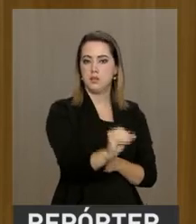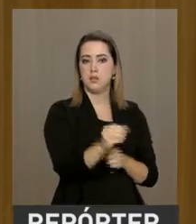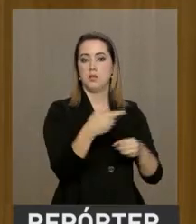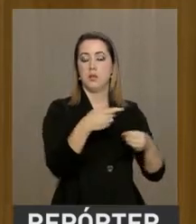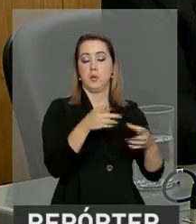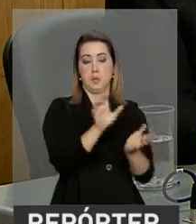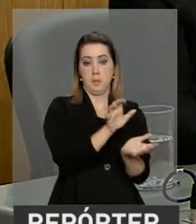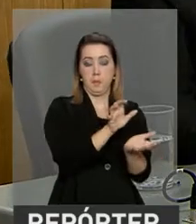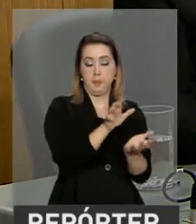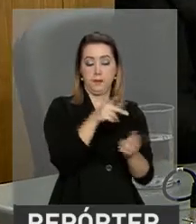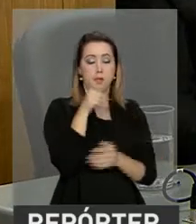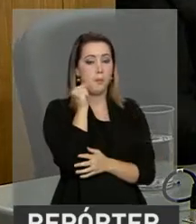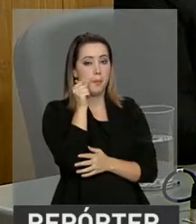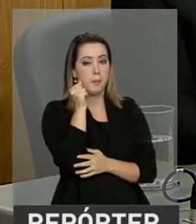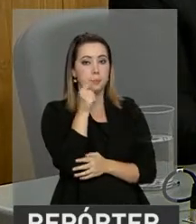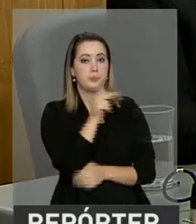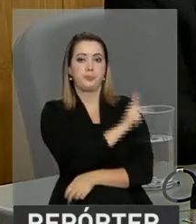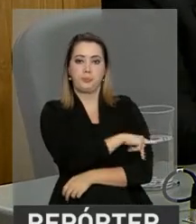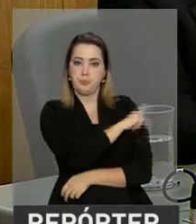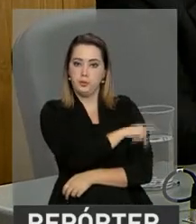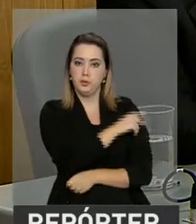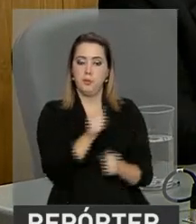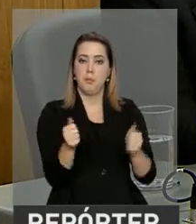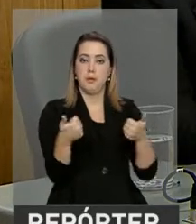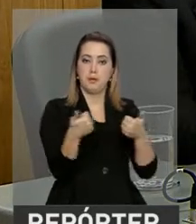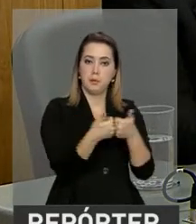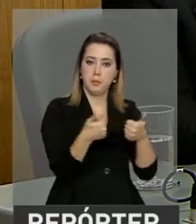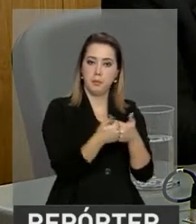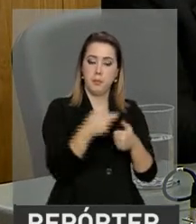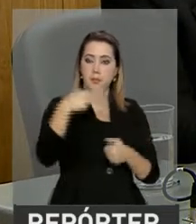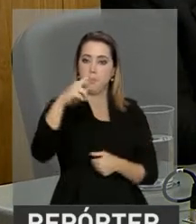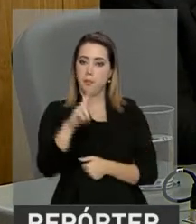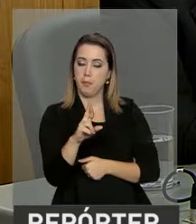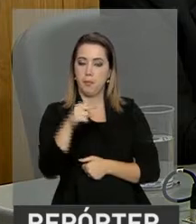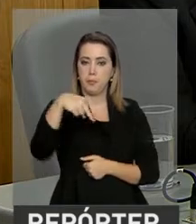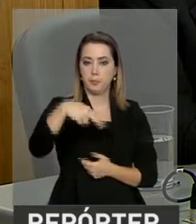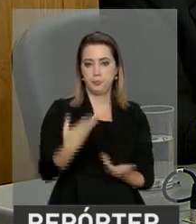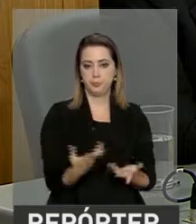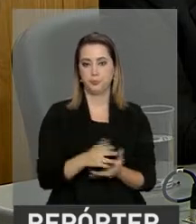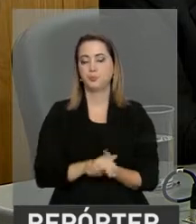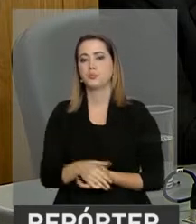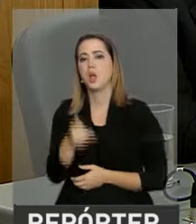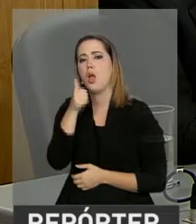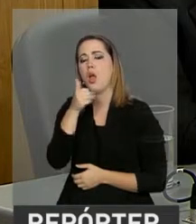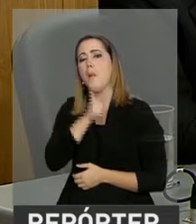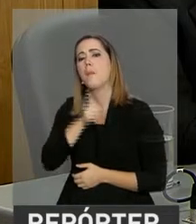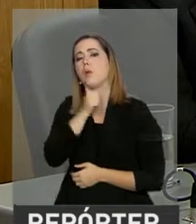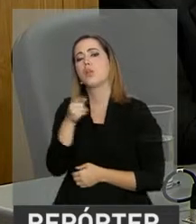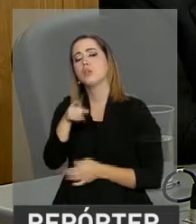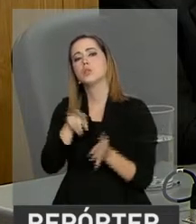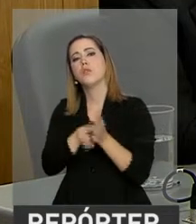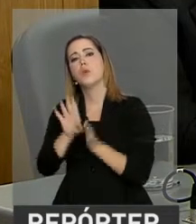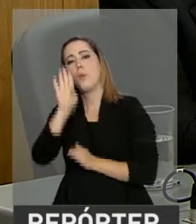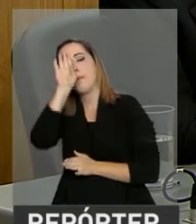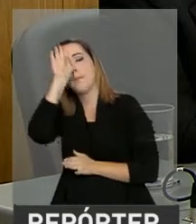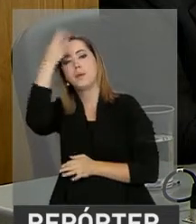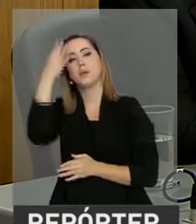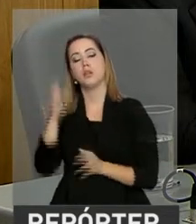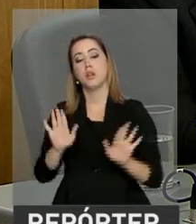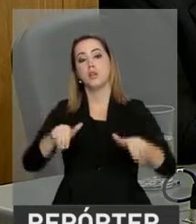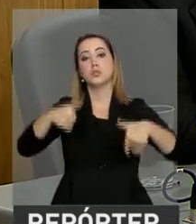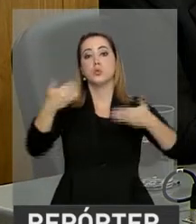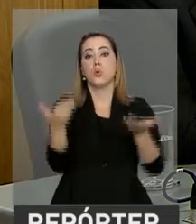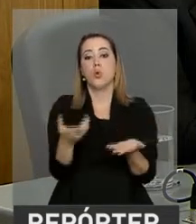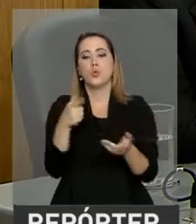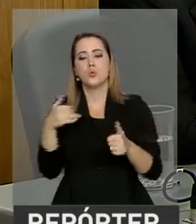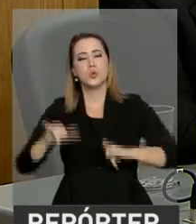norte o senhor falou de prioridades do governo federal para as regiões que mais sofrem com a seca é quais